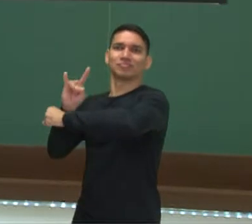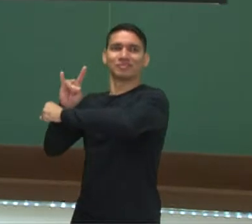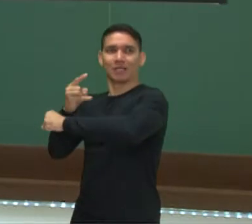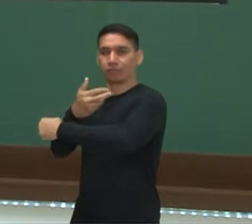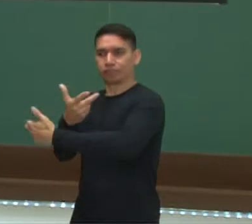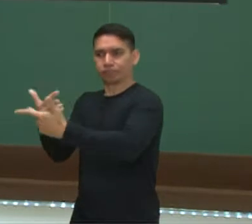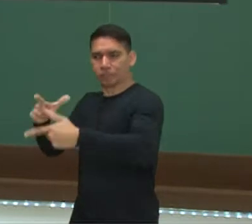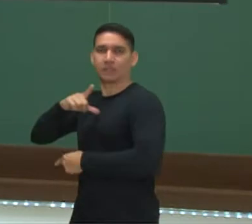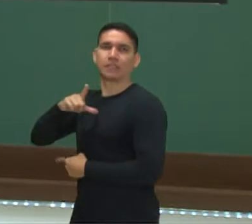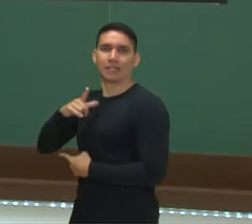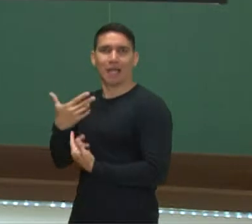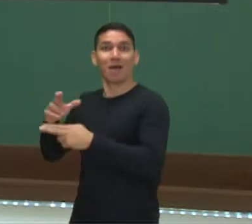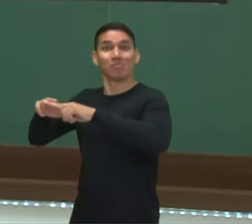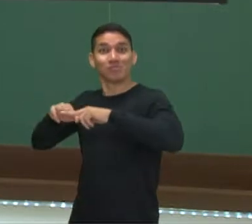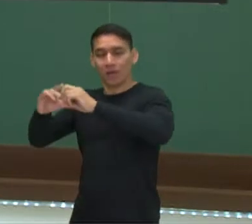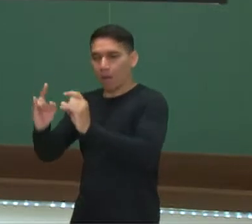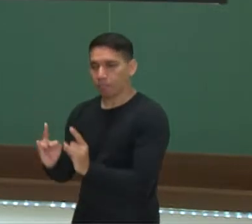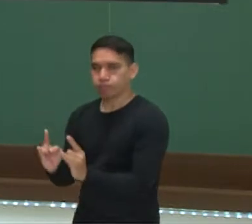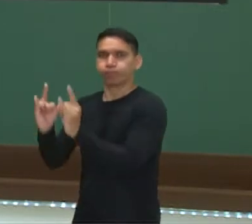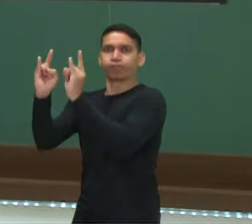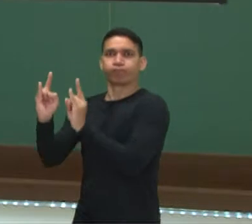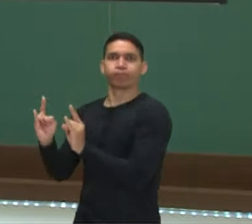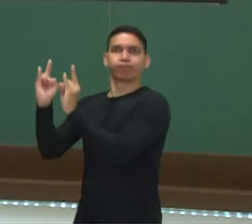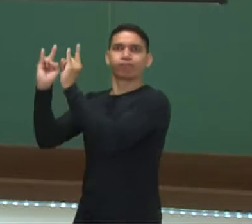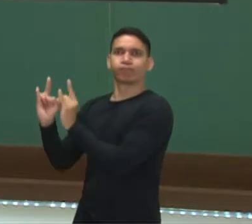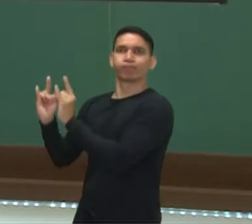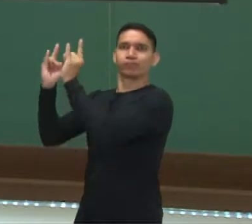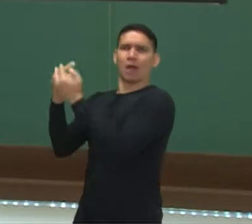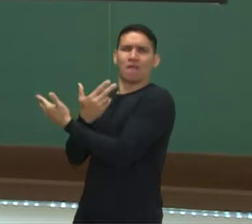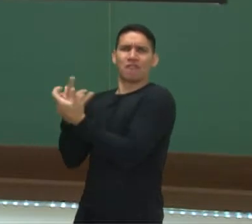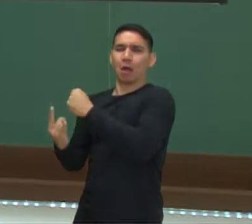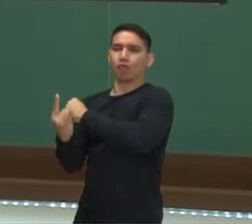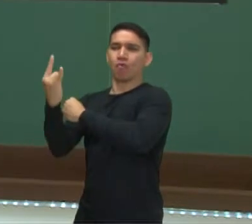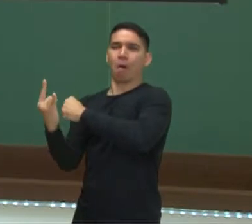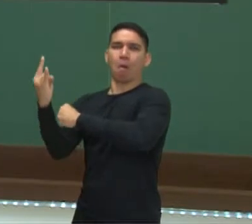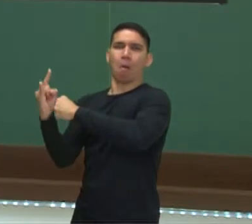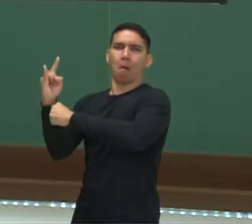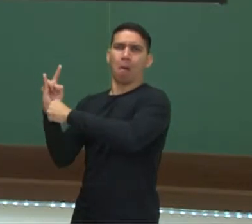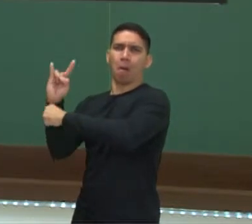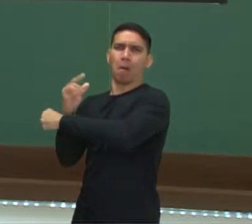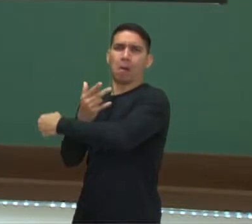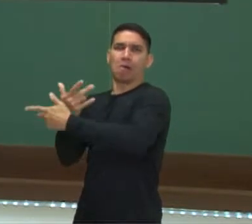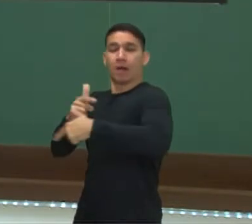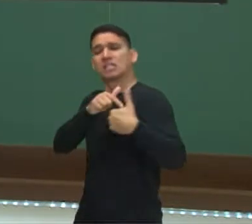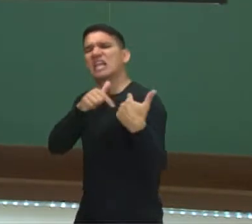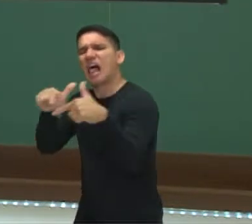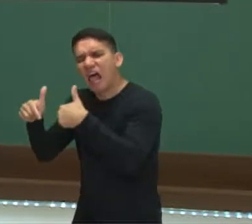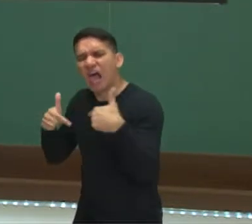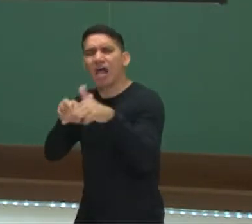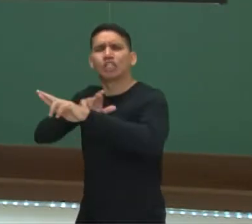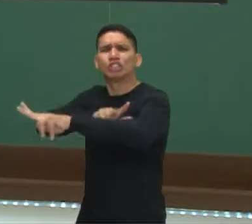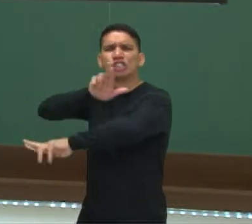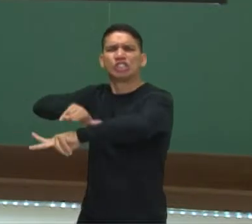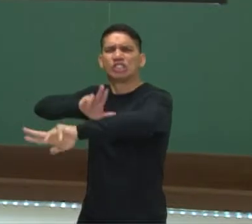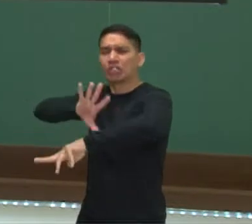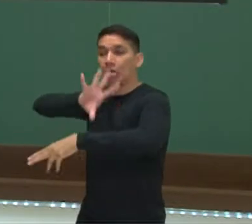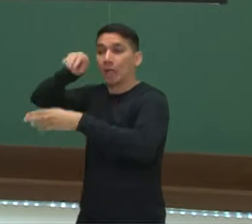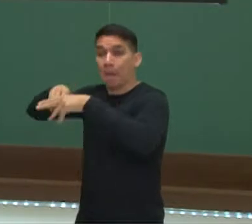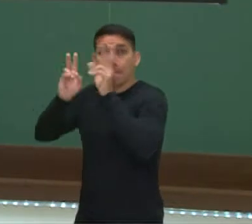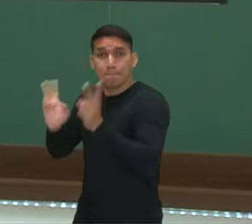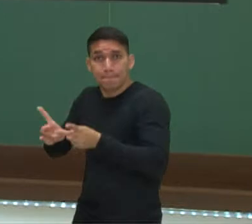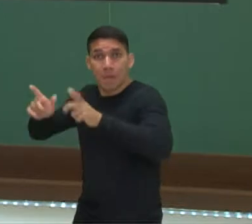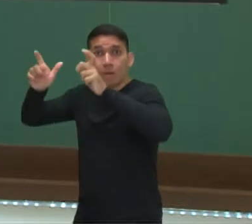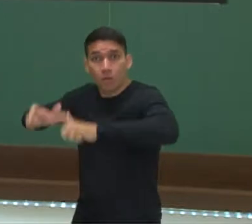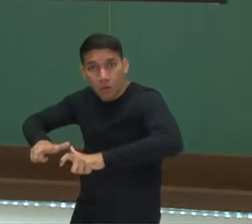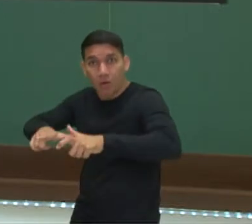habitações, né? A verticalização, a quantidade de prédios, de atividades ali, né? E